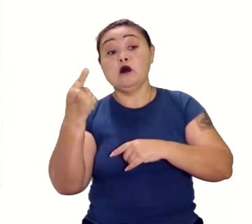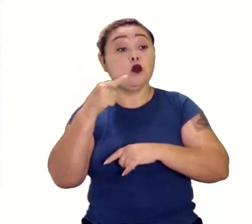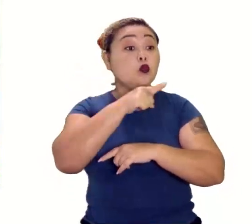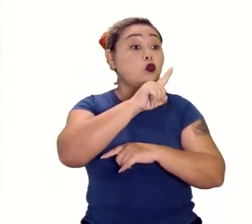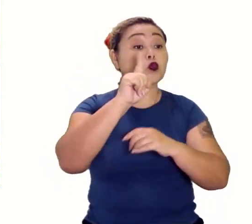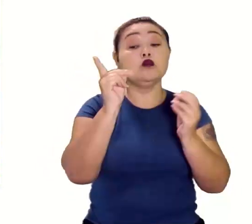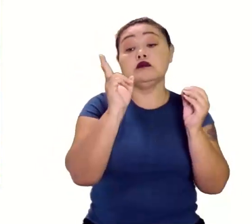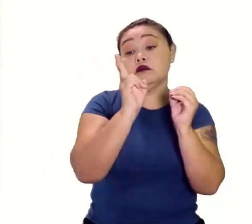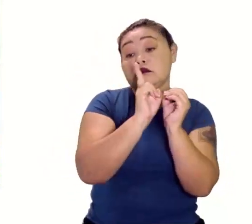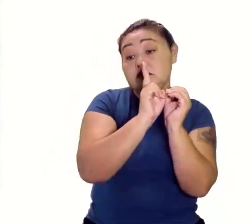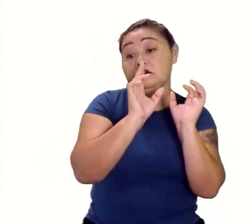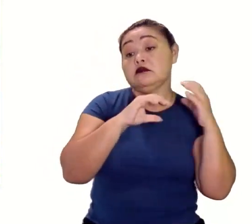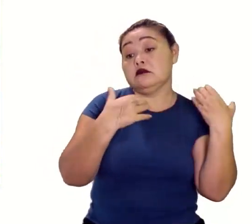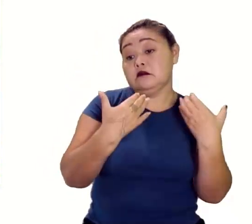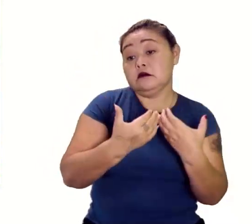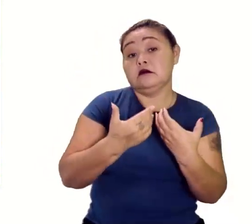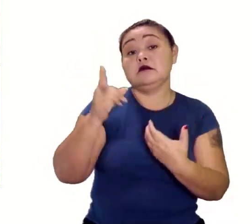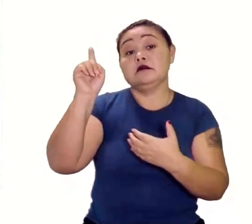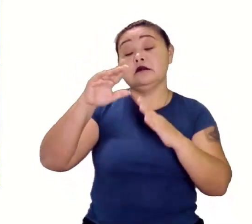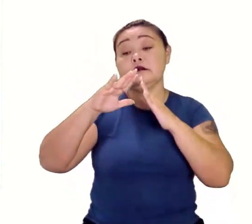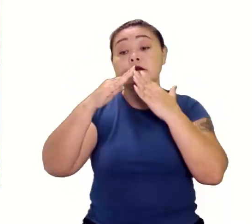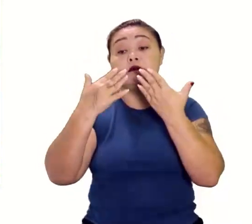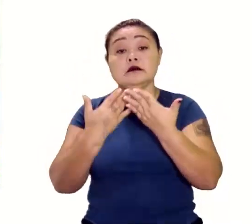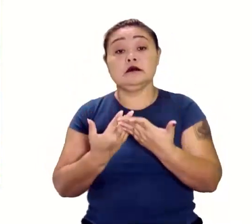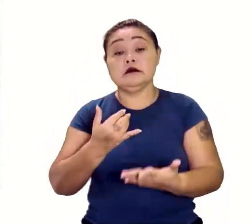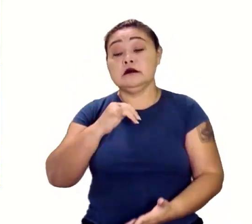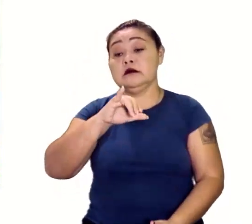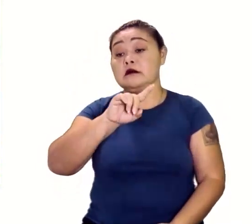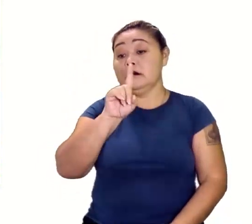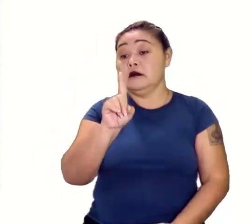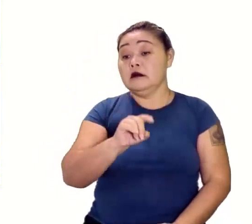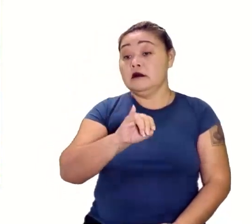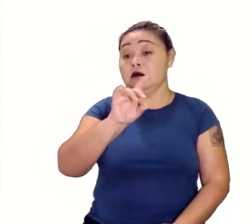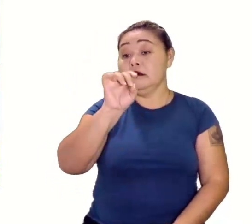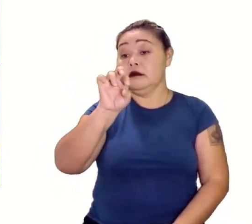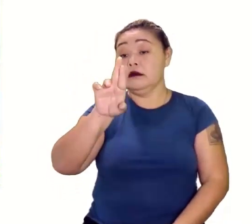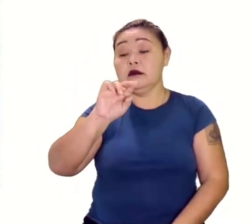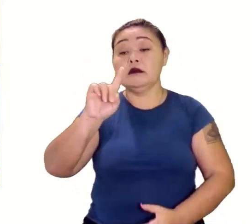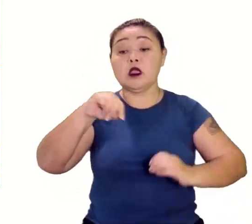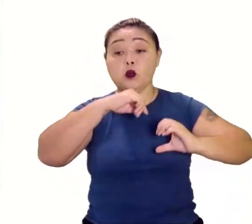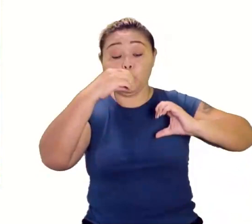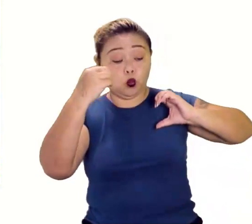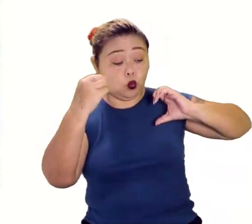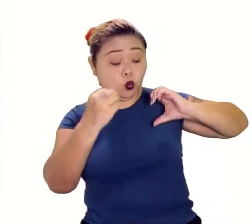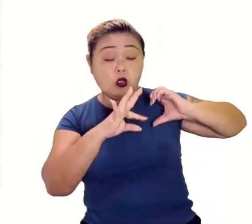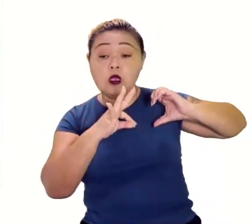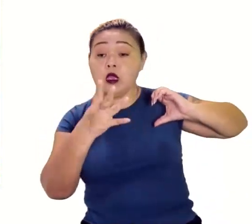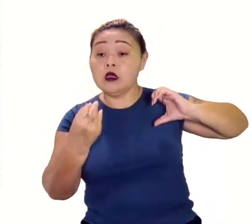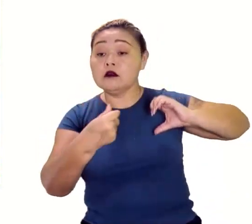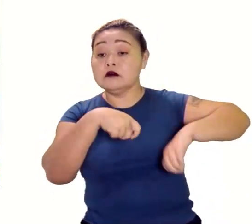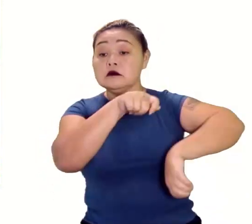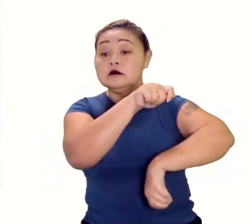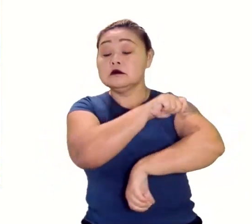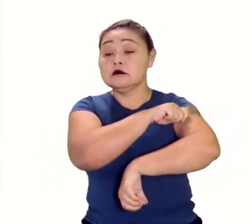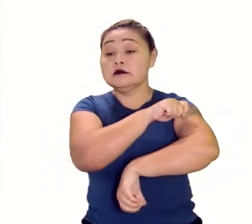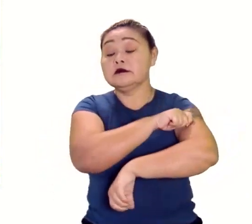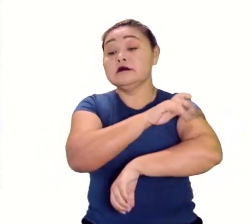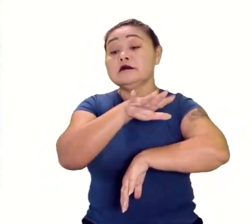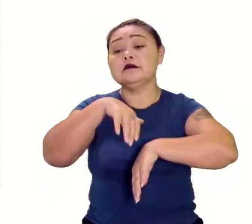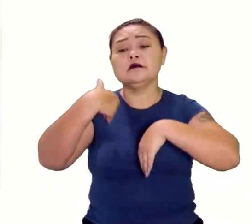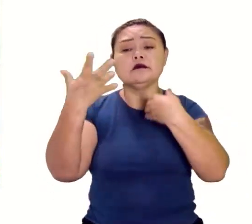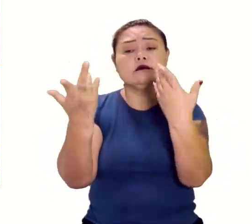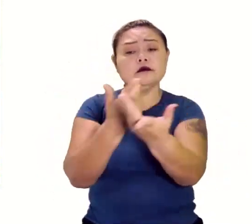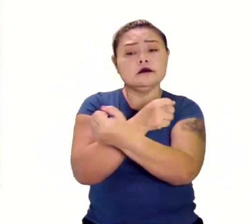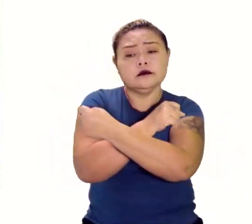escolas rurais. Escola Isidoro, então, olha que bacana, um beijo no coração para todos os alunos e, claro,